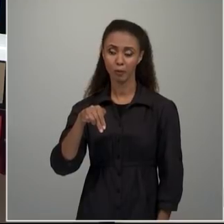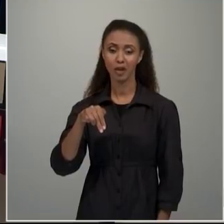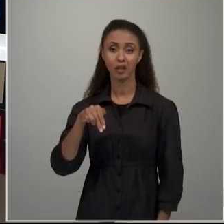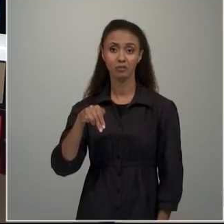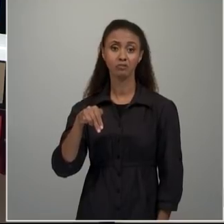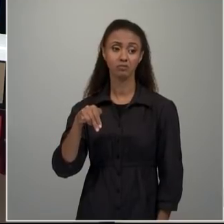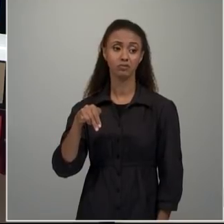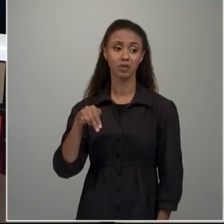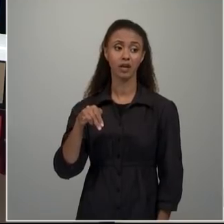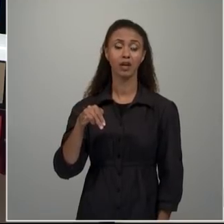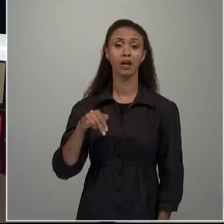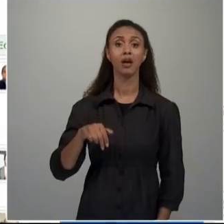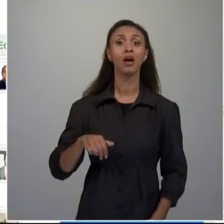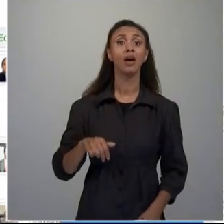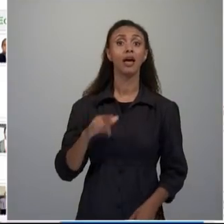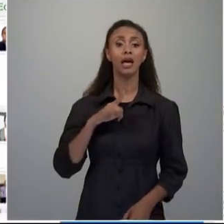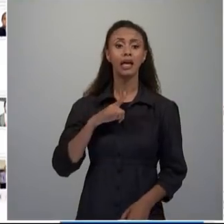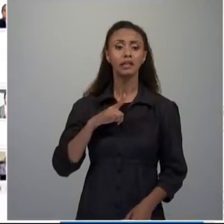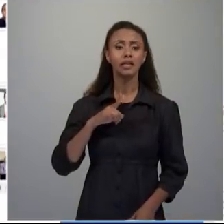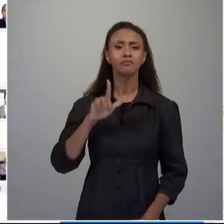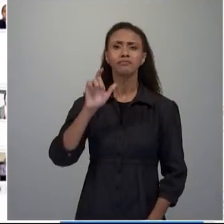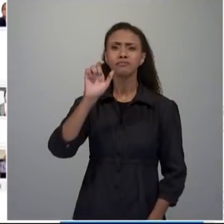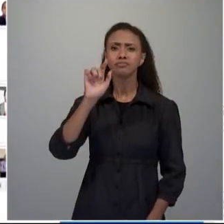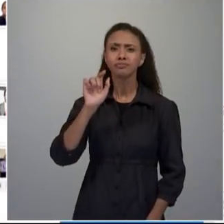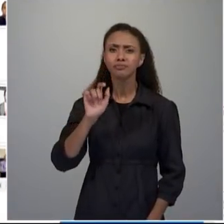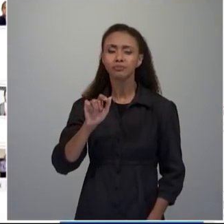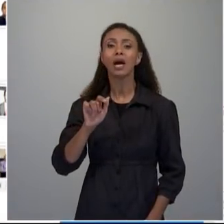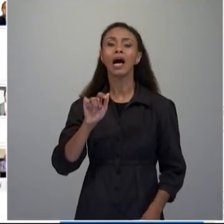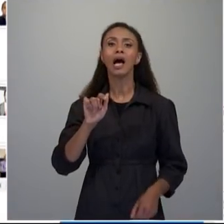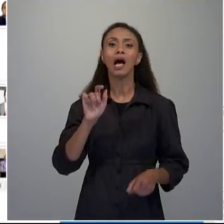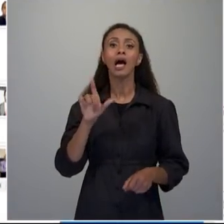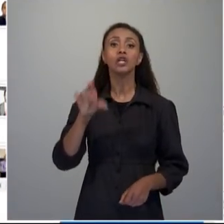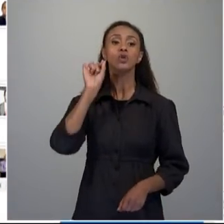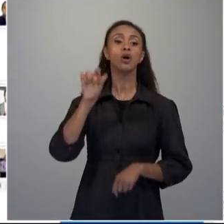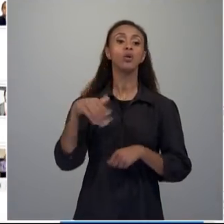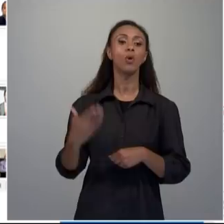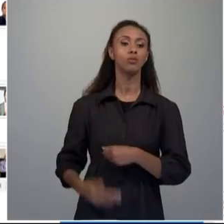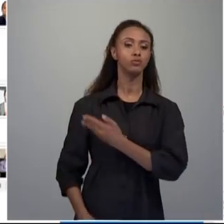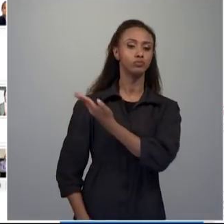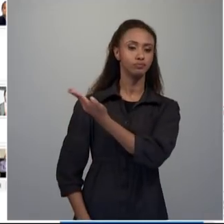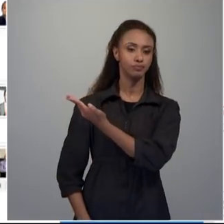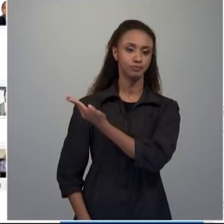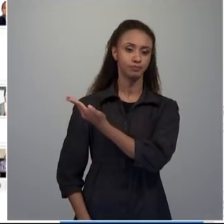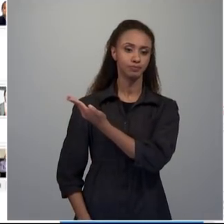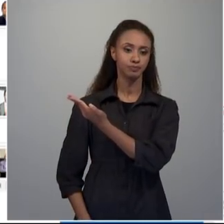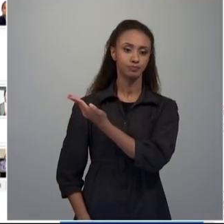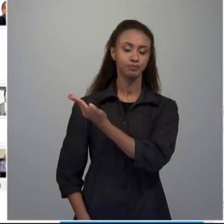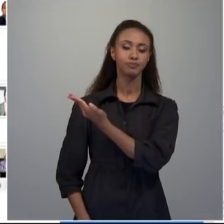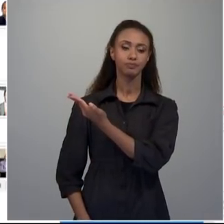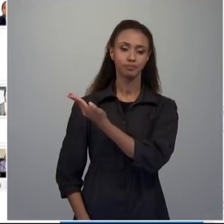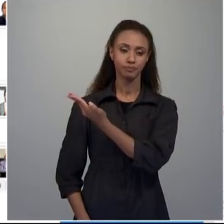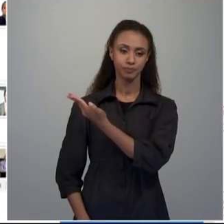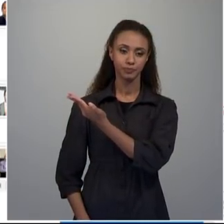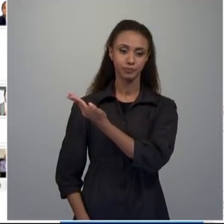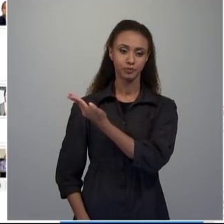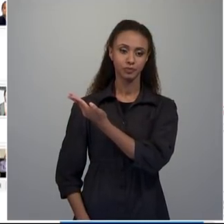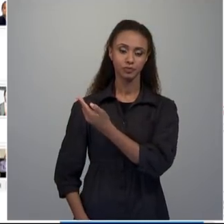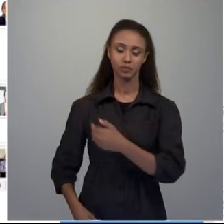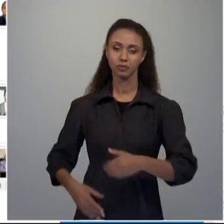a gente tem que pagar e aí você vai escolher eu escolhi aqui ó pá blake management entre qualitystage